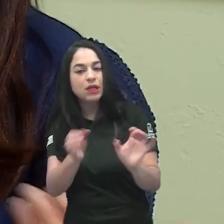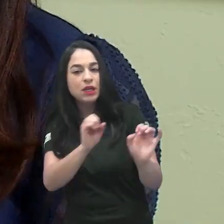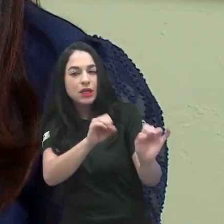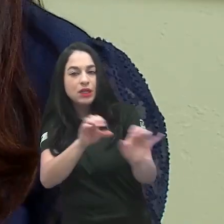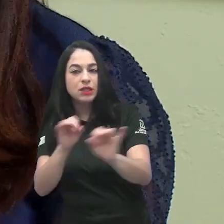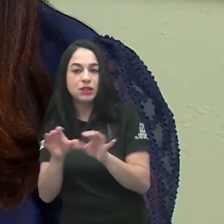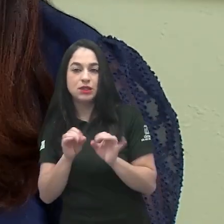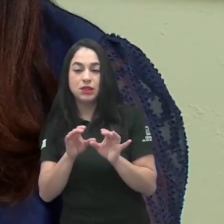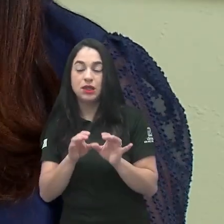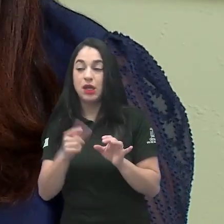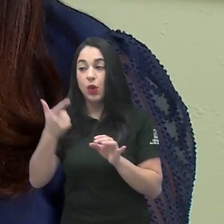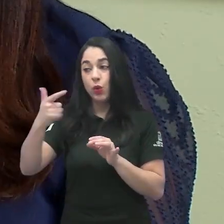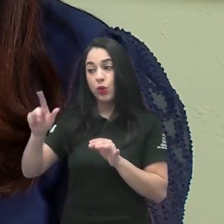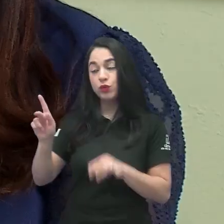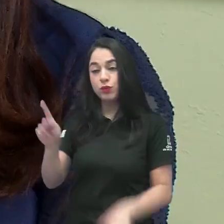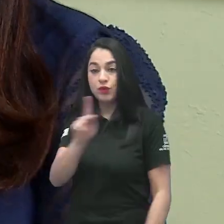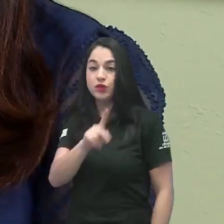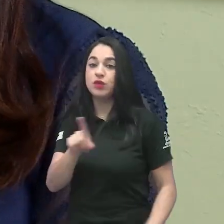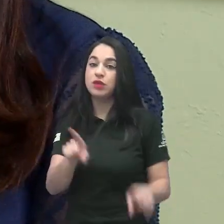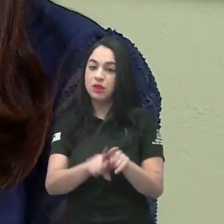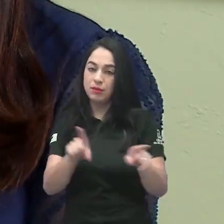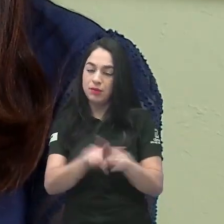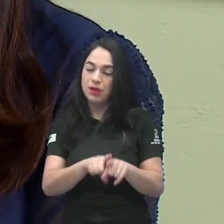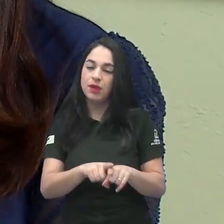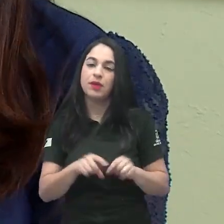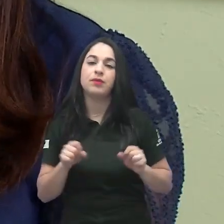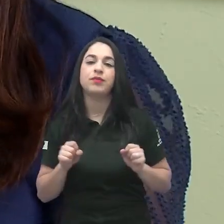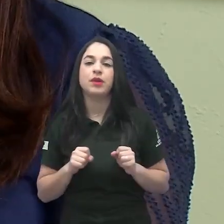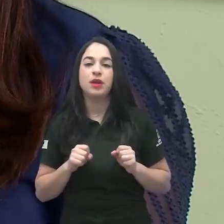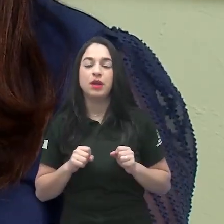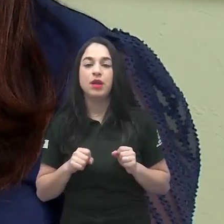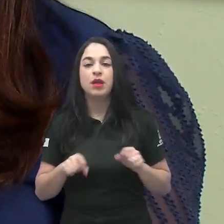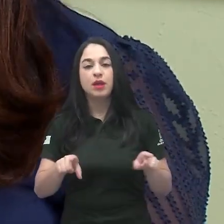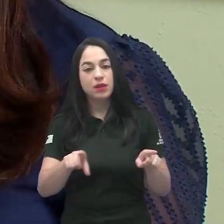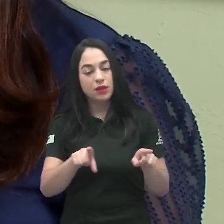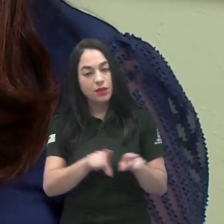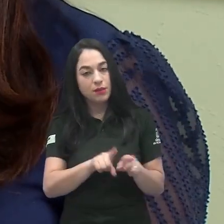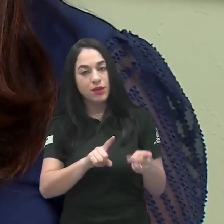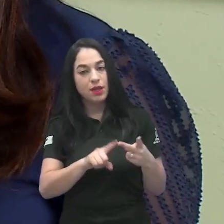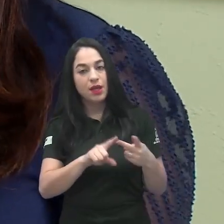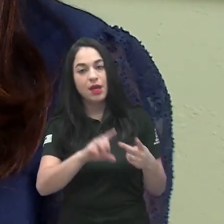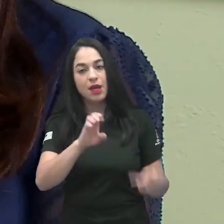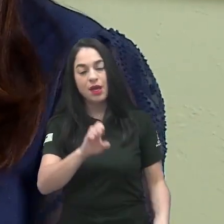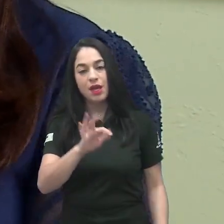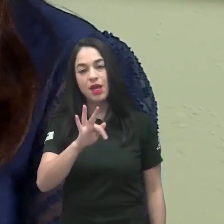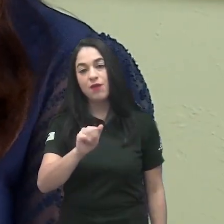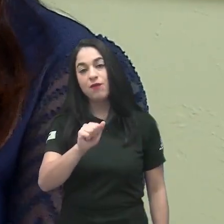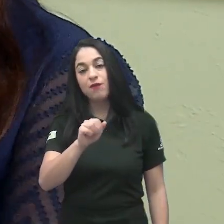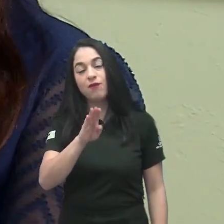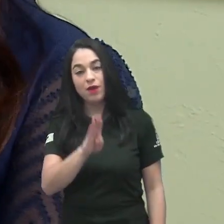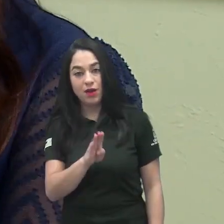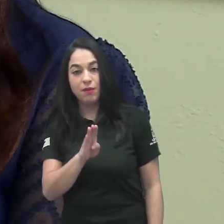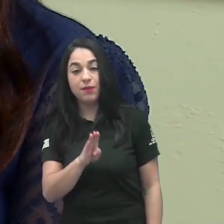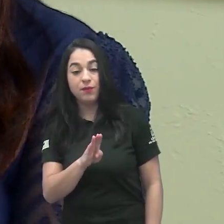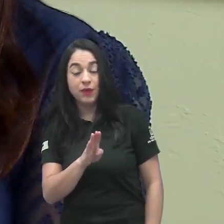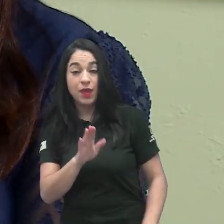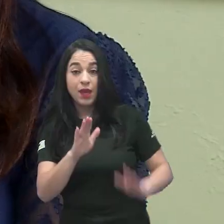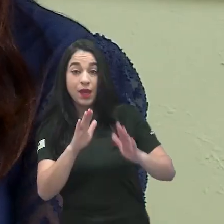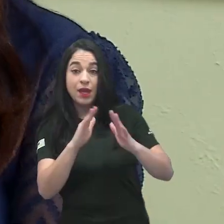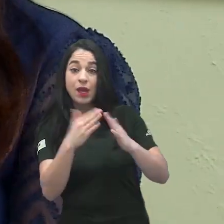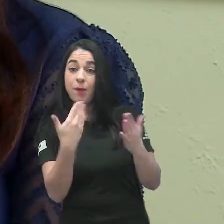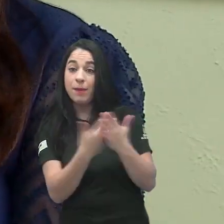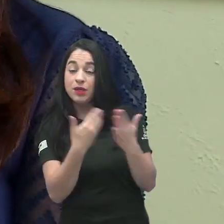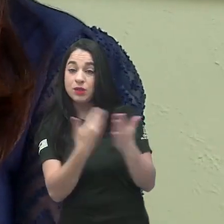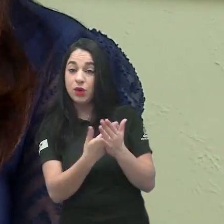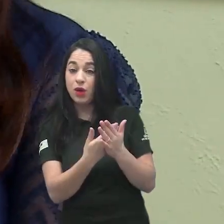leva, multiplica essa formação para os professores da rede. Nós também temos a EFAP, que é uma escola de formação